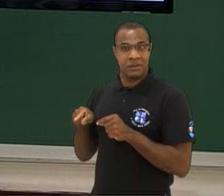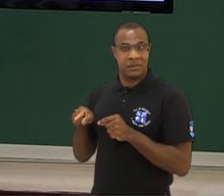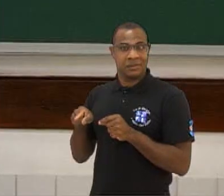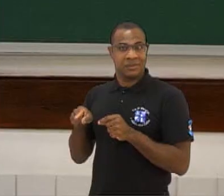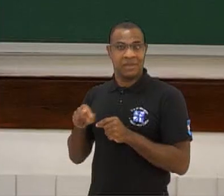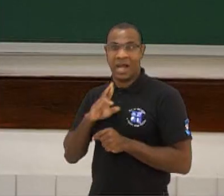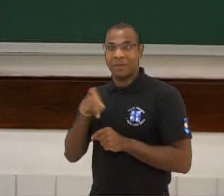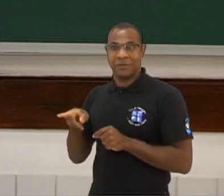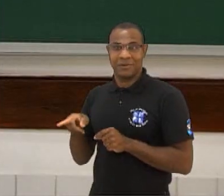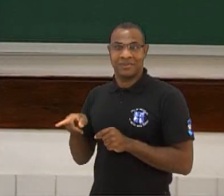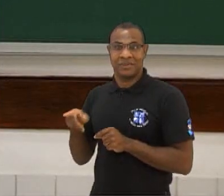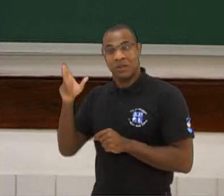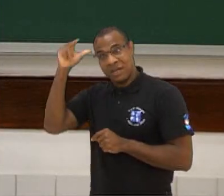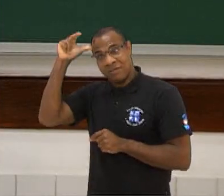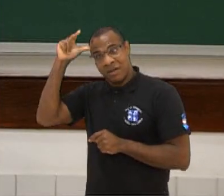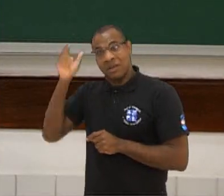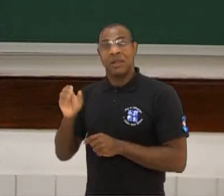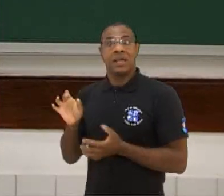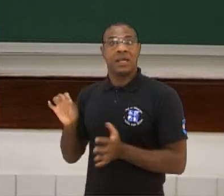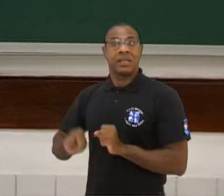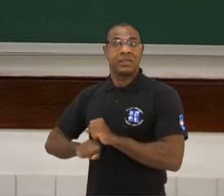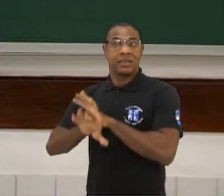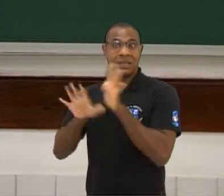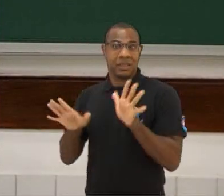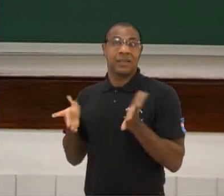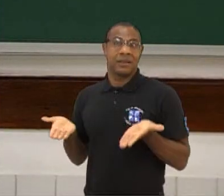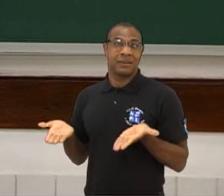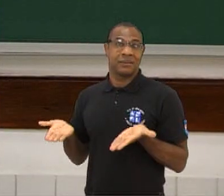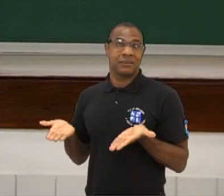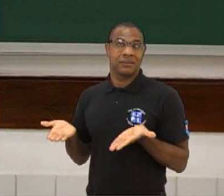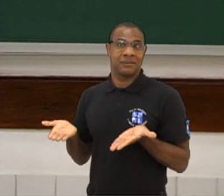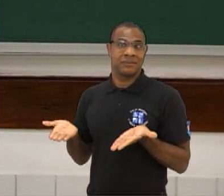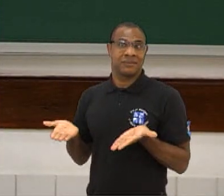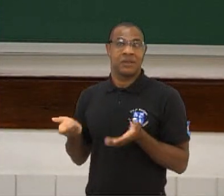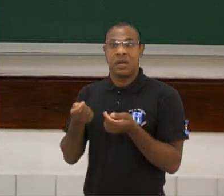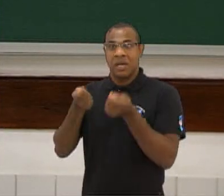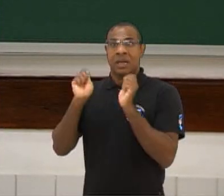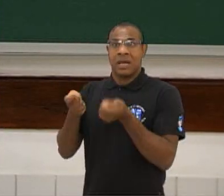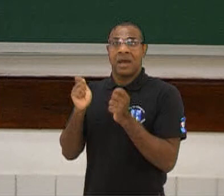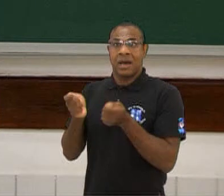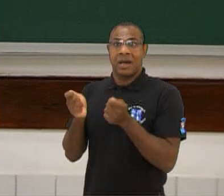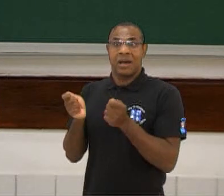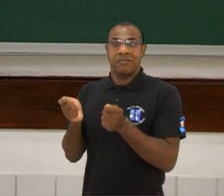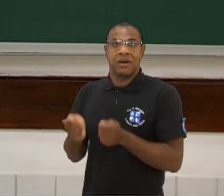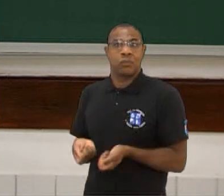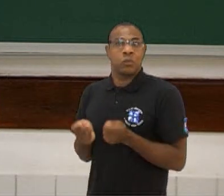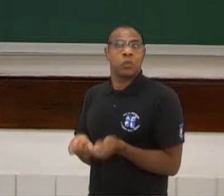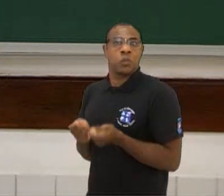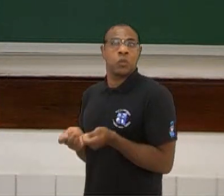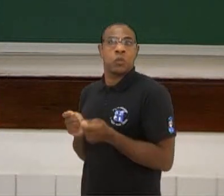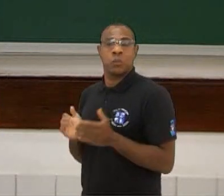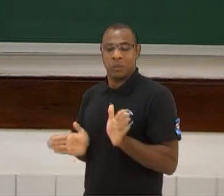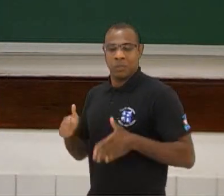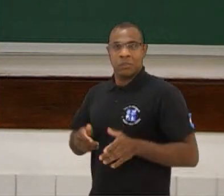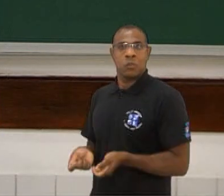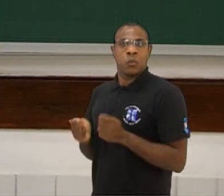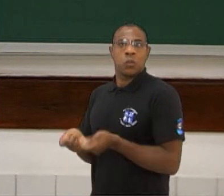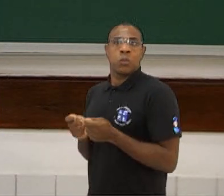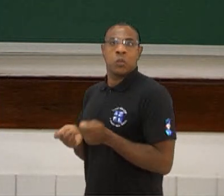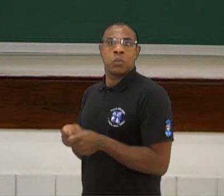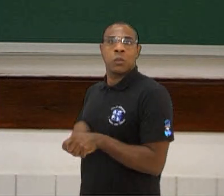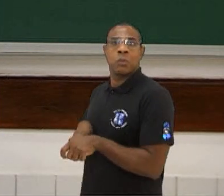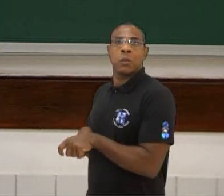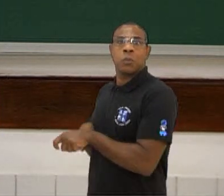do cavalo é óbvio, né? Você vê diretamente cavalos puxando carroça por aí, né? Então, é óbvio